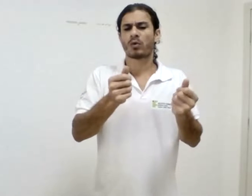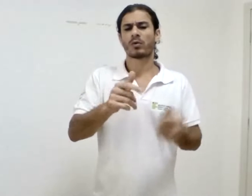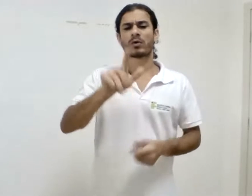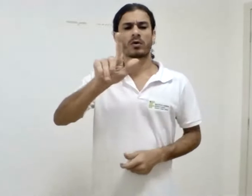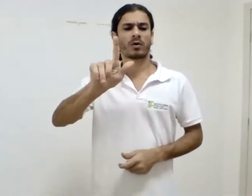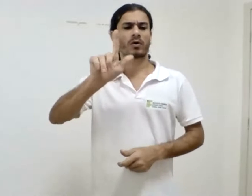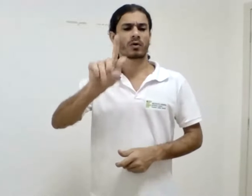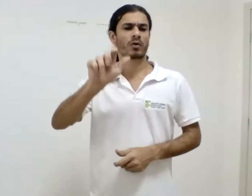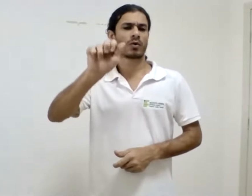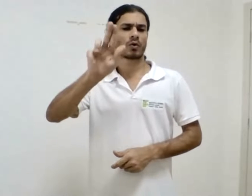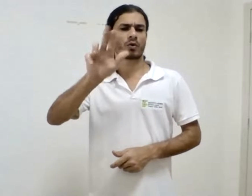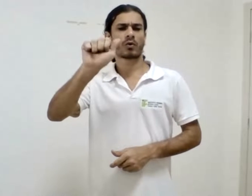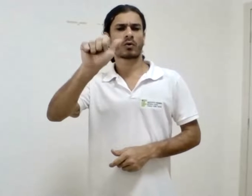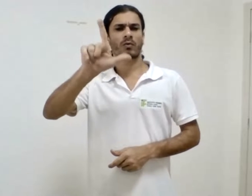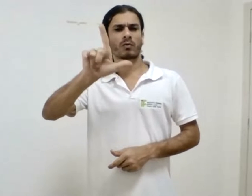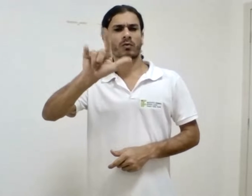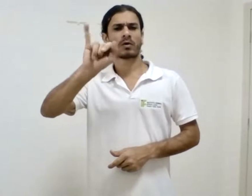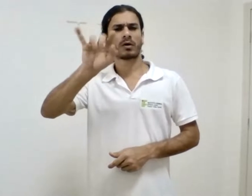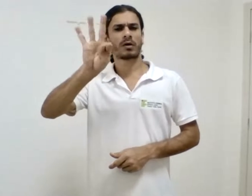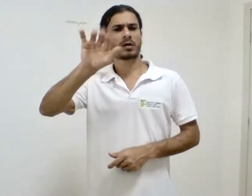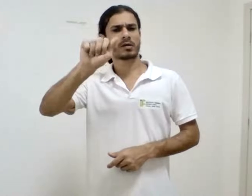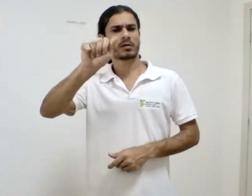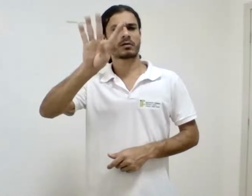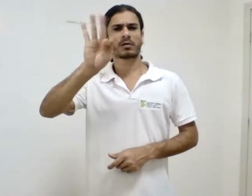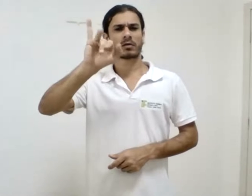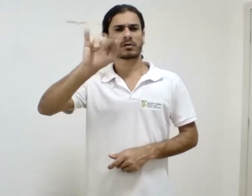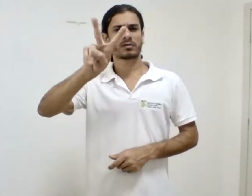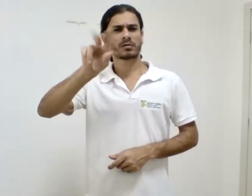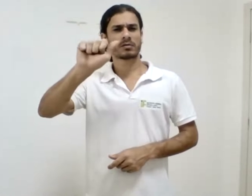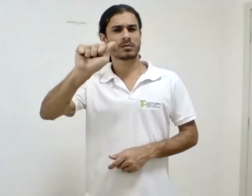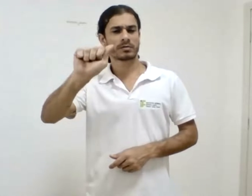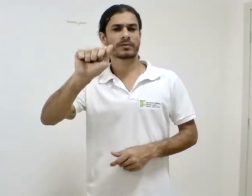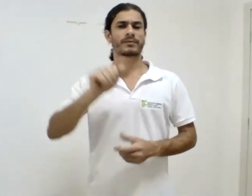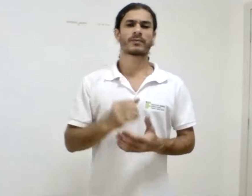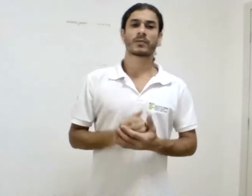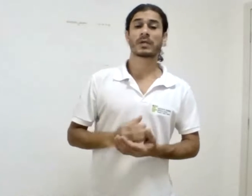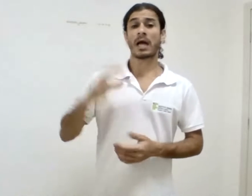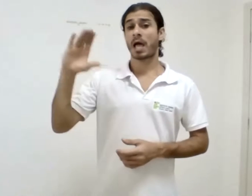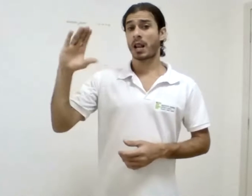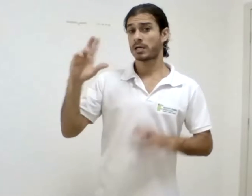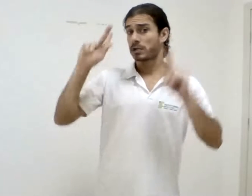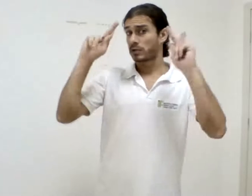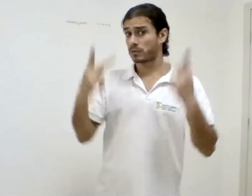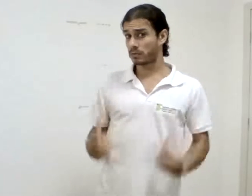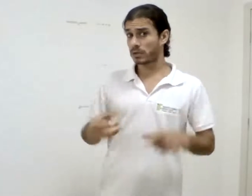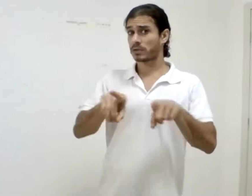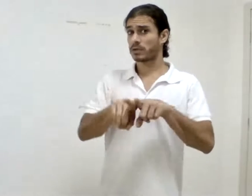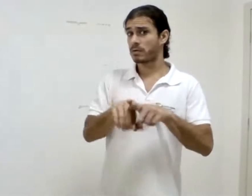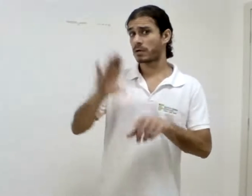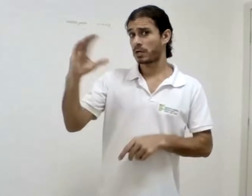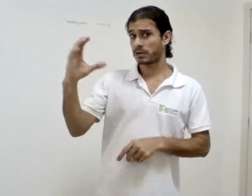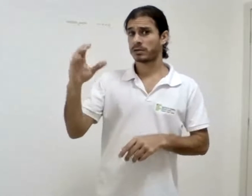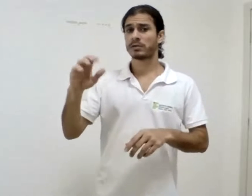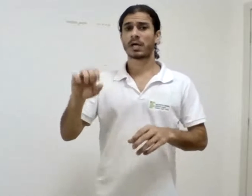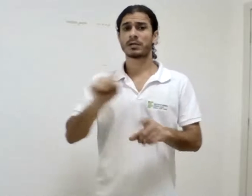não só nas ciências humanas, mas nas ciências sociais, isso já fosse superado, não é? Eu até,